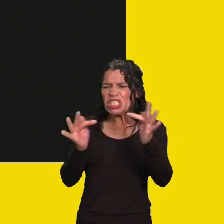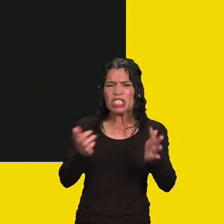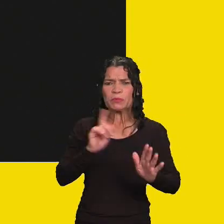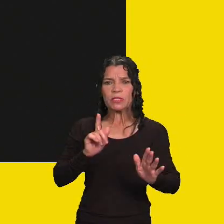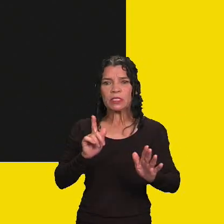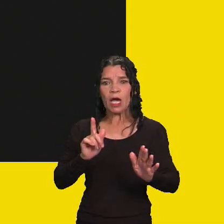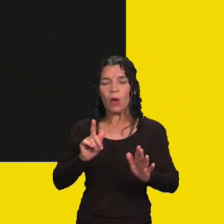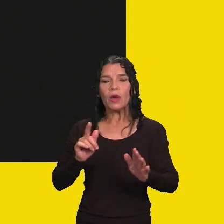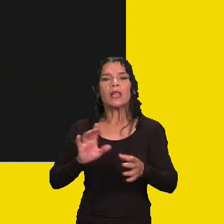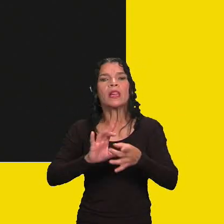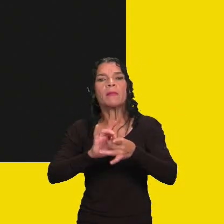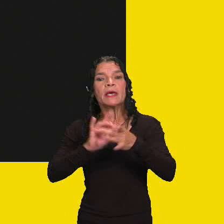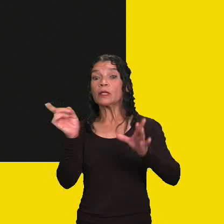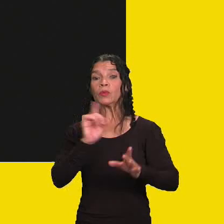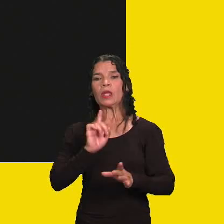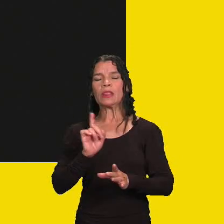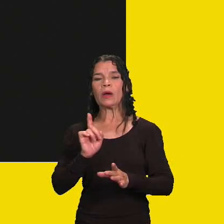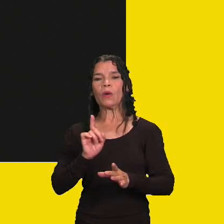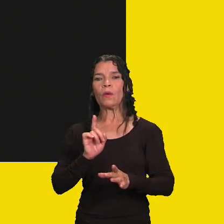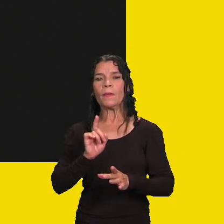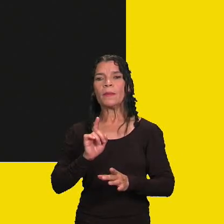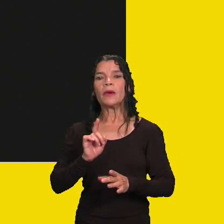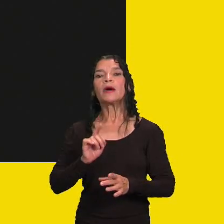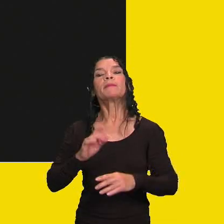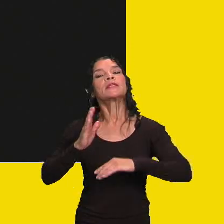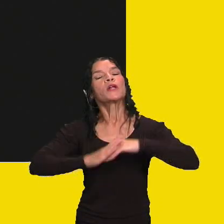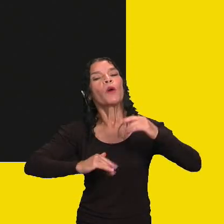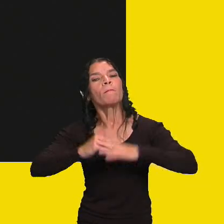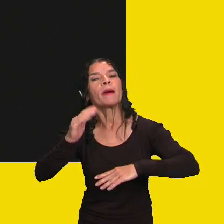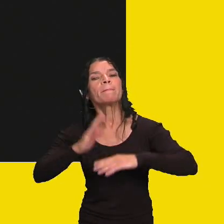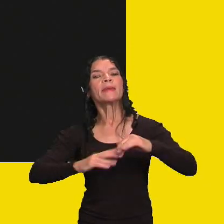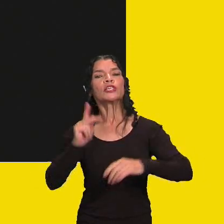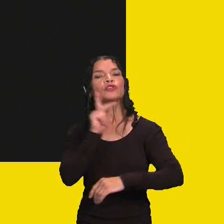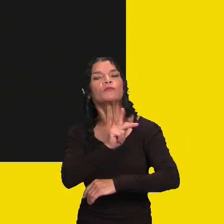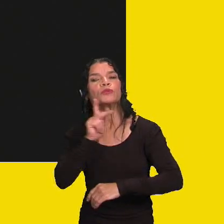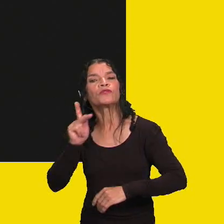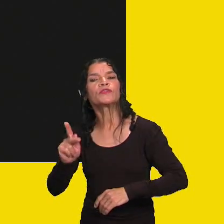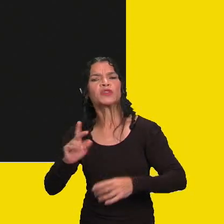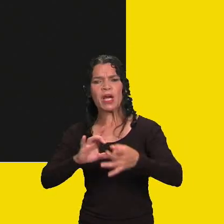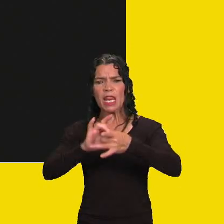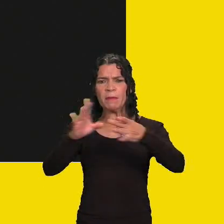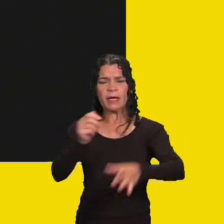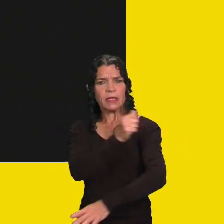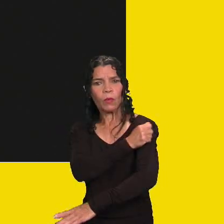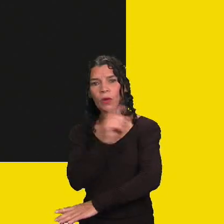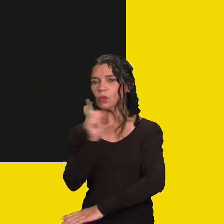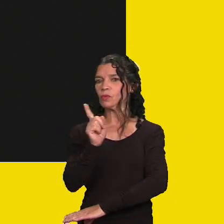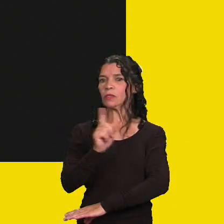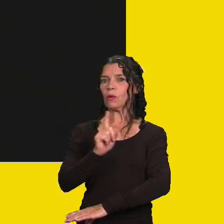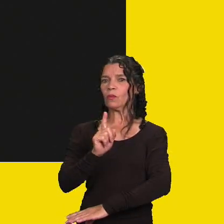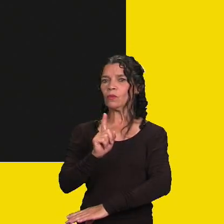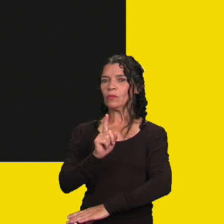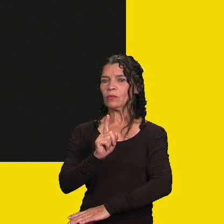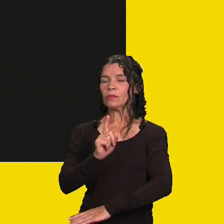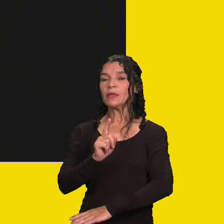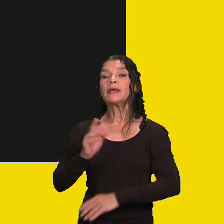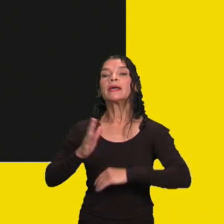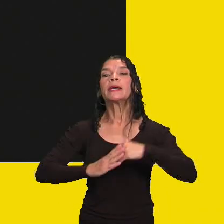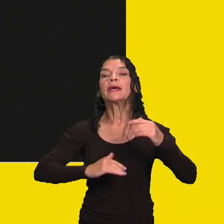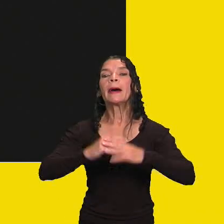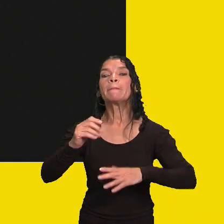educação libertadora, mas não é uma educação, não é o professor libertando o aluno, é a